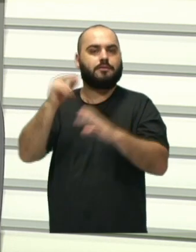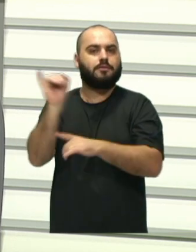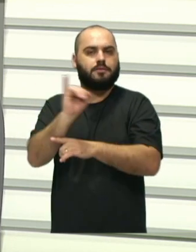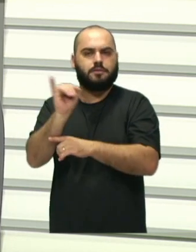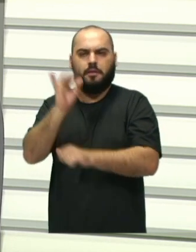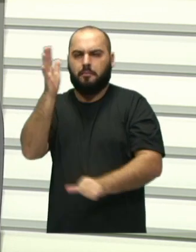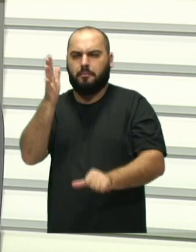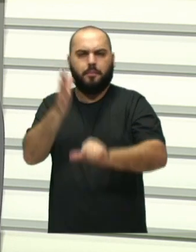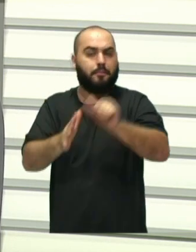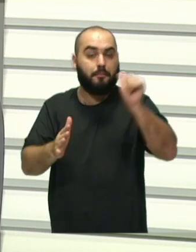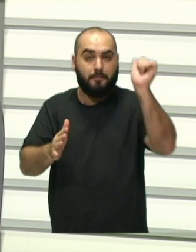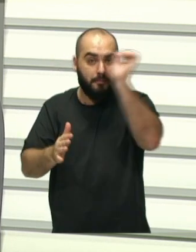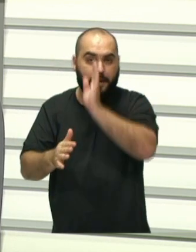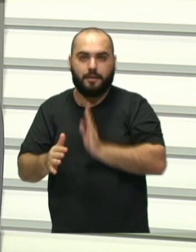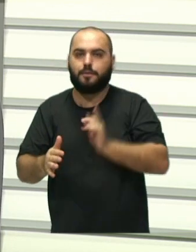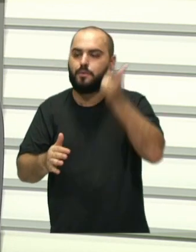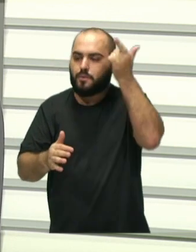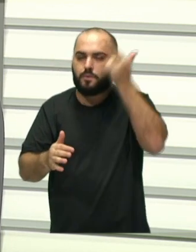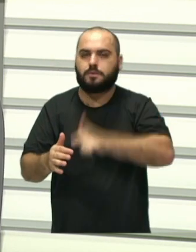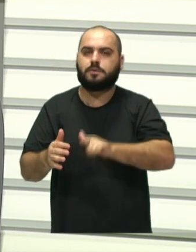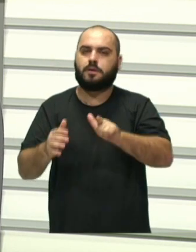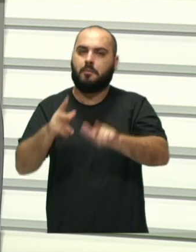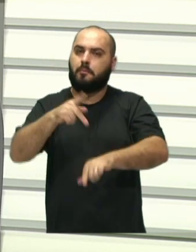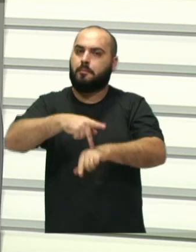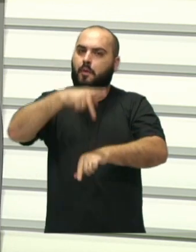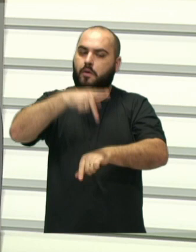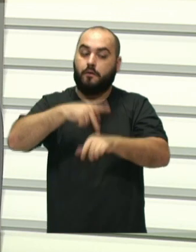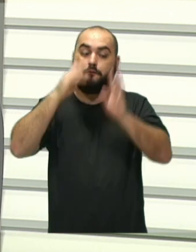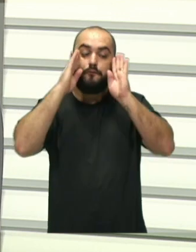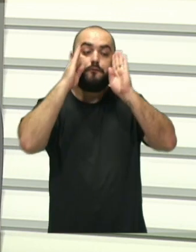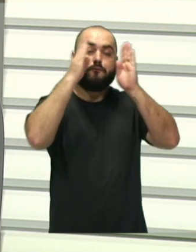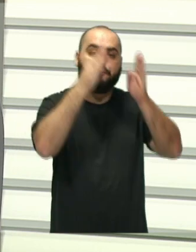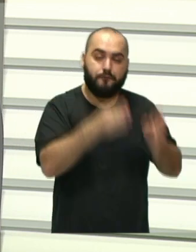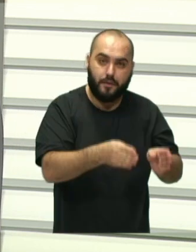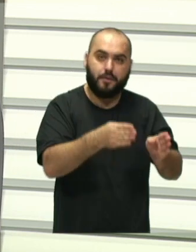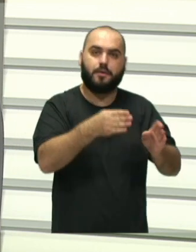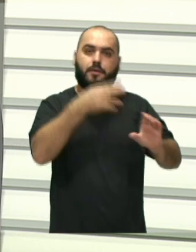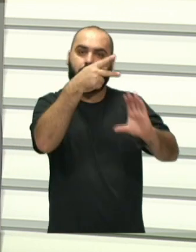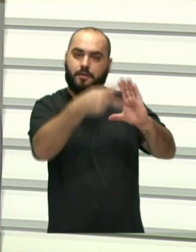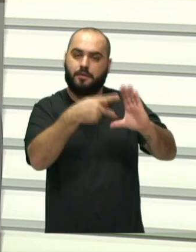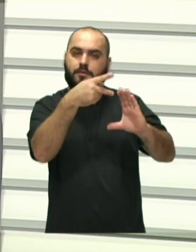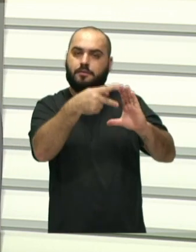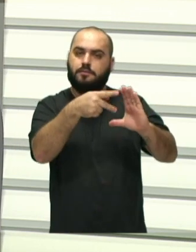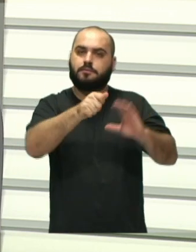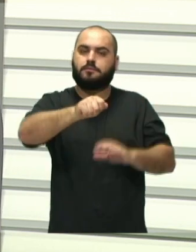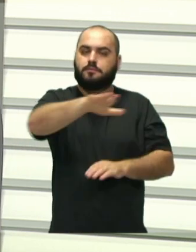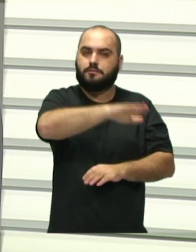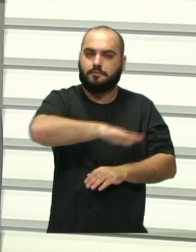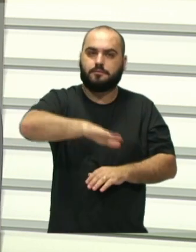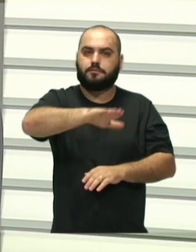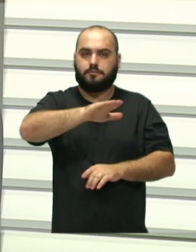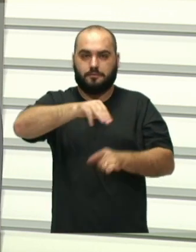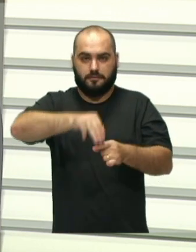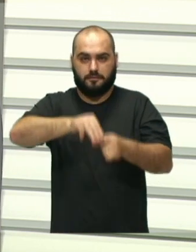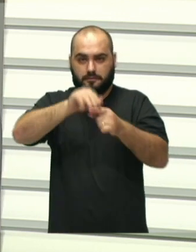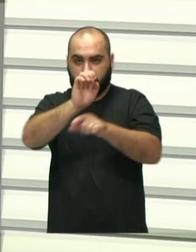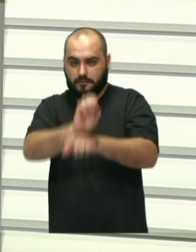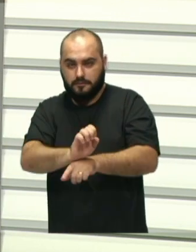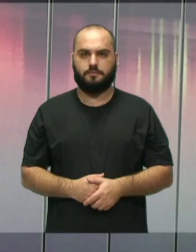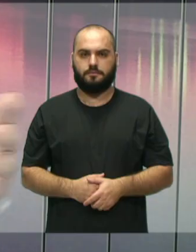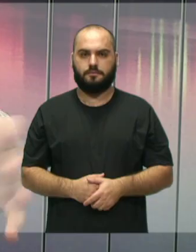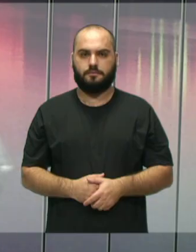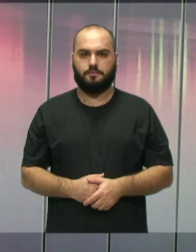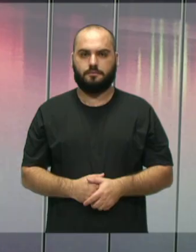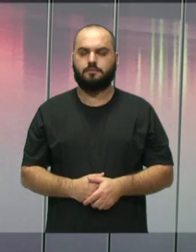até no país a estado fazendo uma pós focada na Câmara nas leis municipais estaduais e no regimento